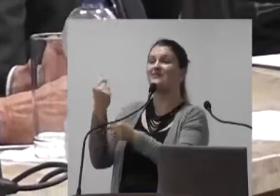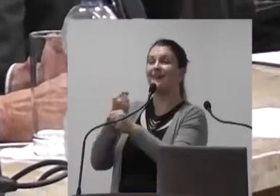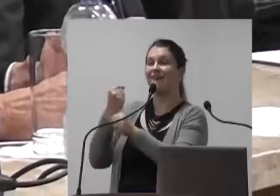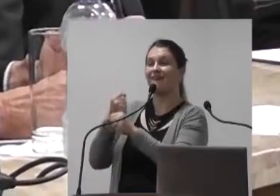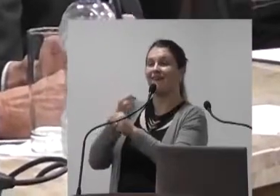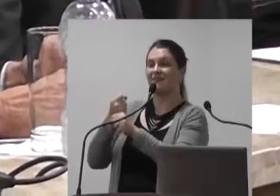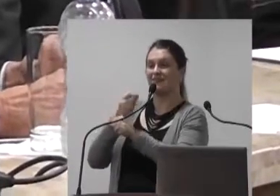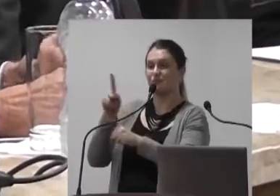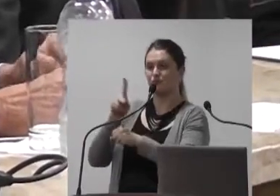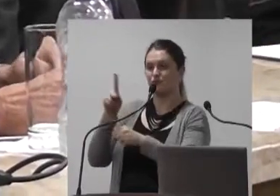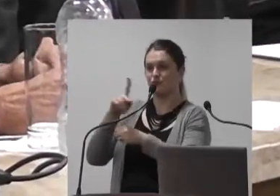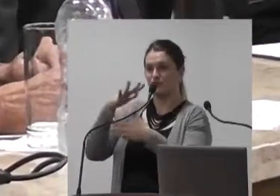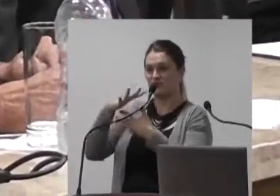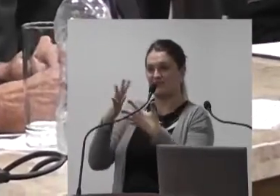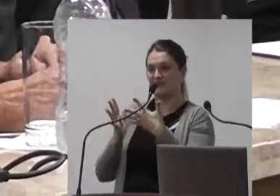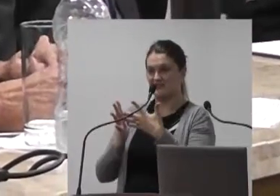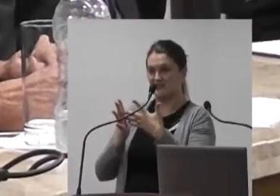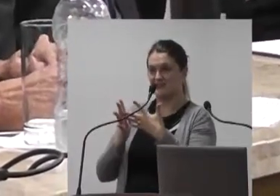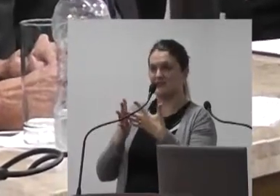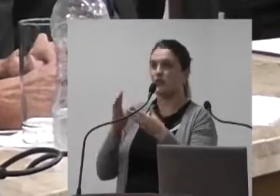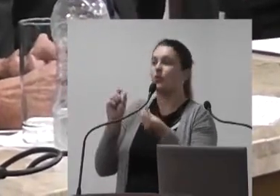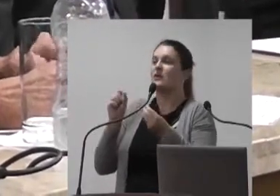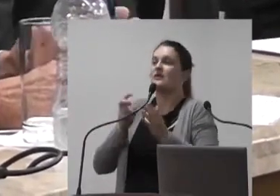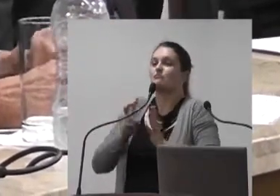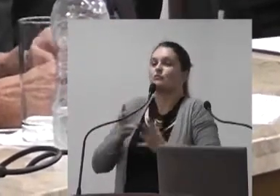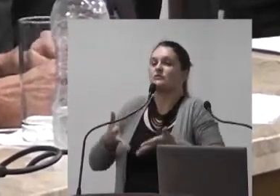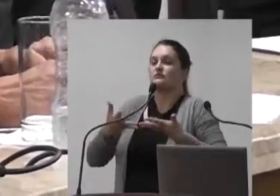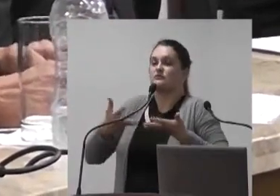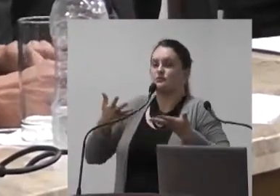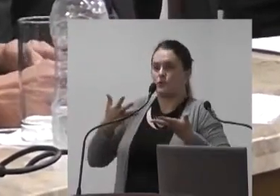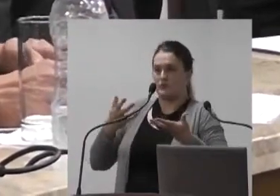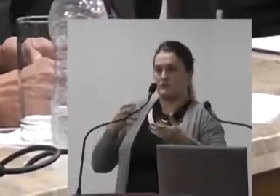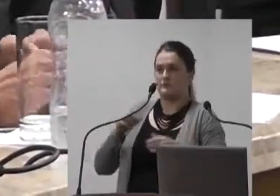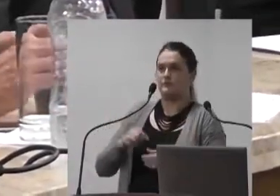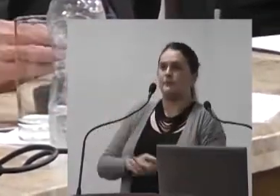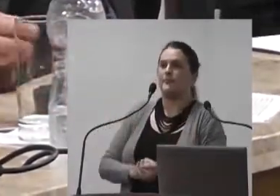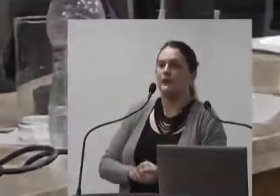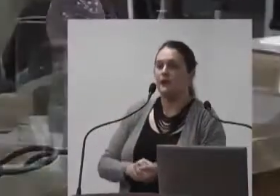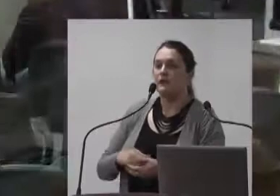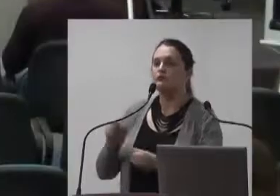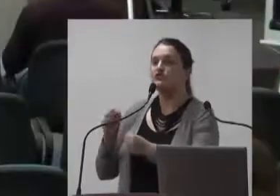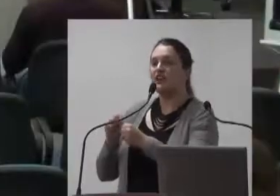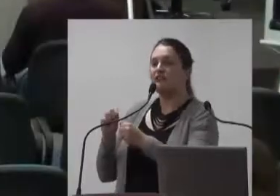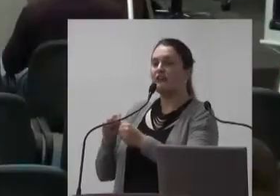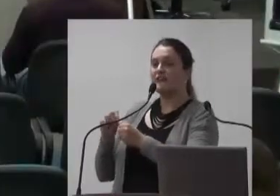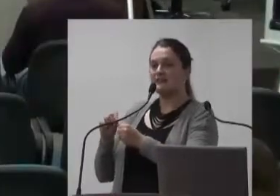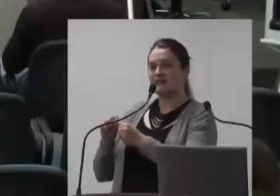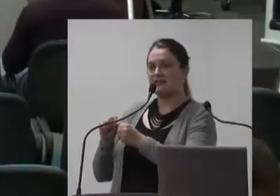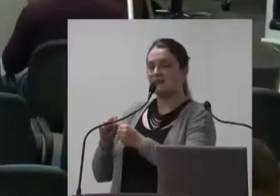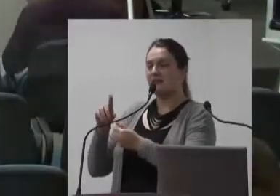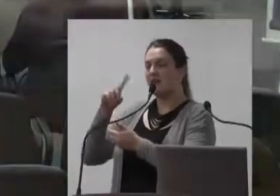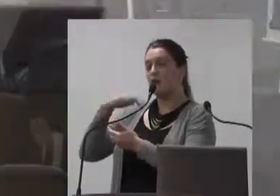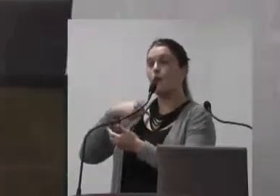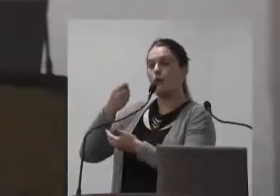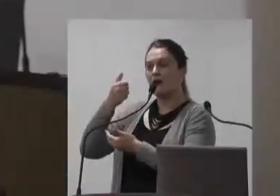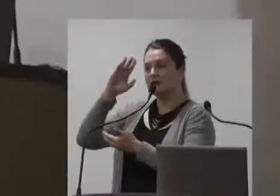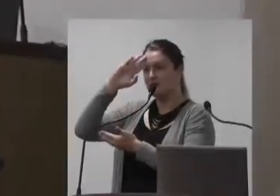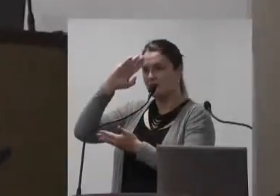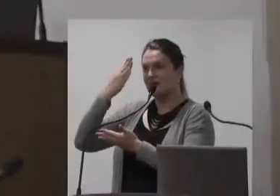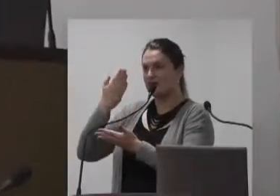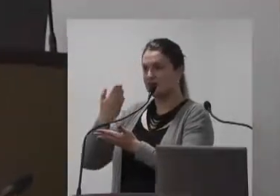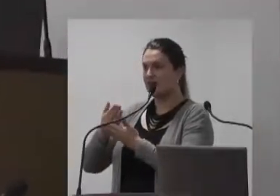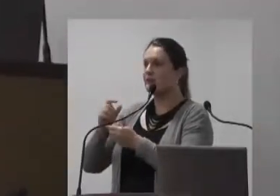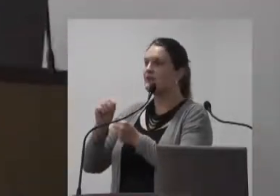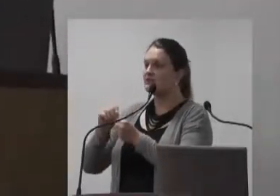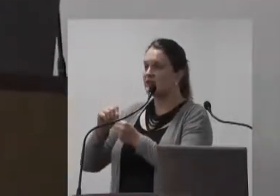você já é professora de Libras e o que te motivou a ser professora de Libras? Então, já vai fazer, eu quase